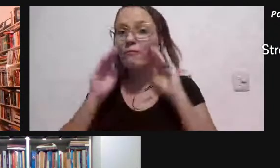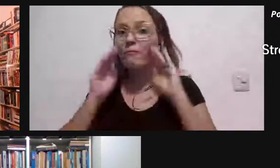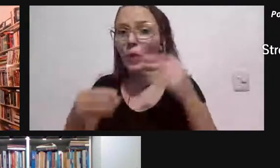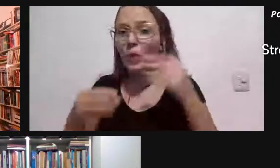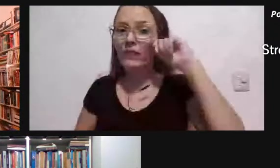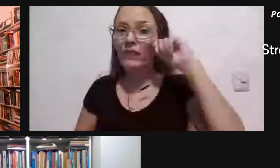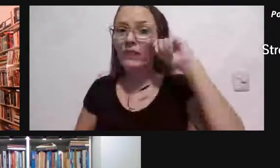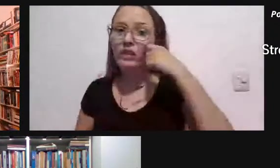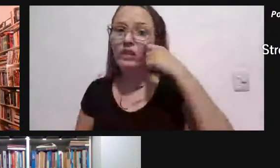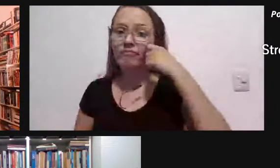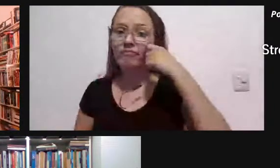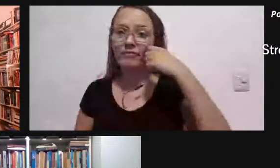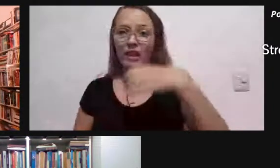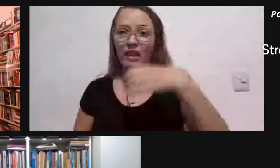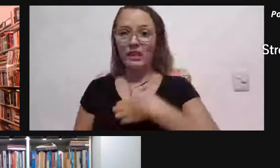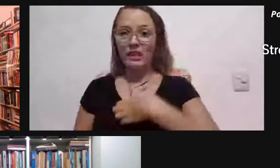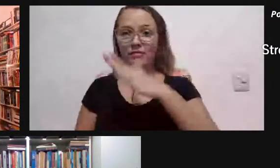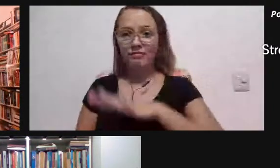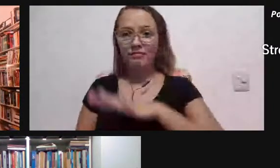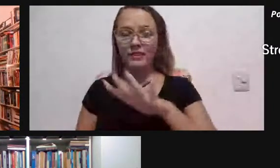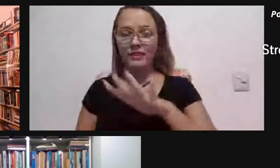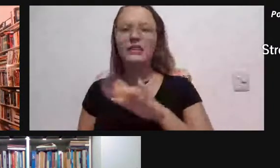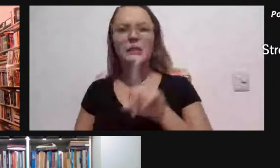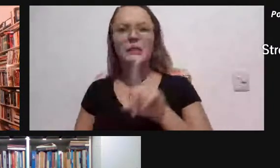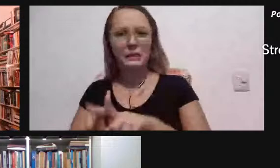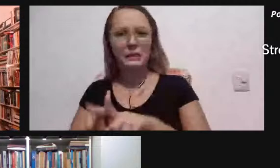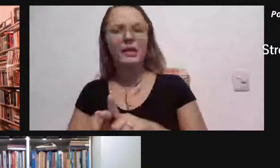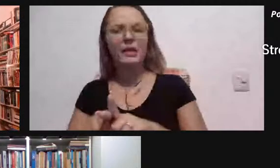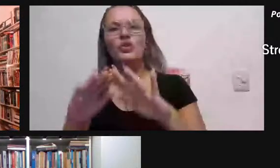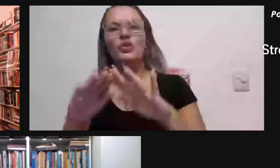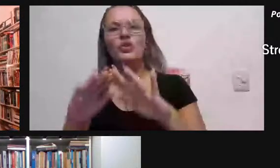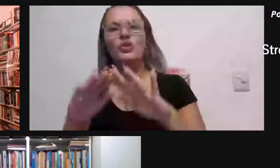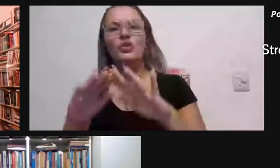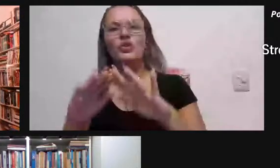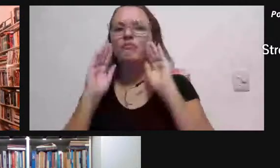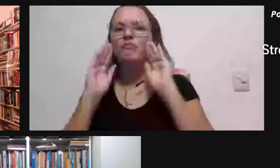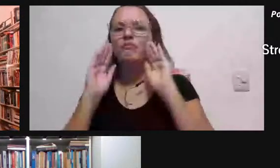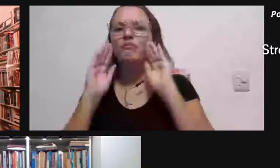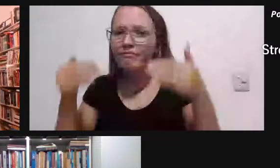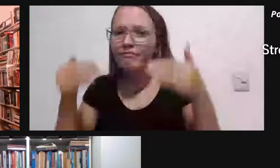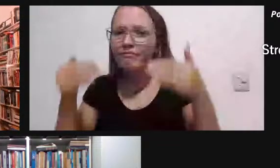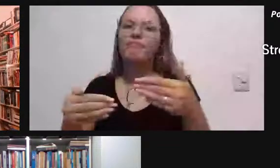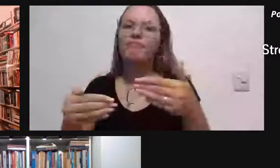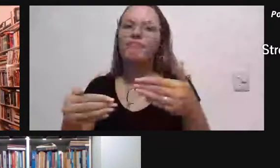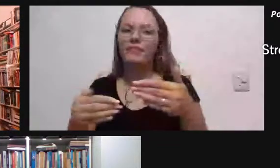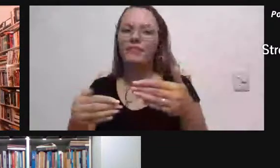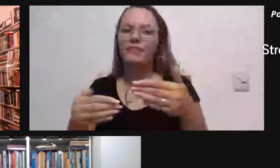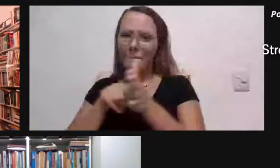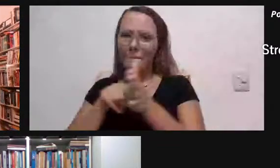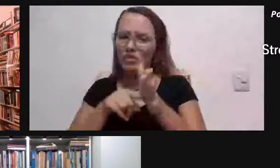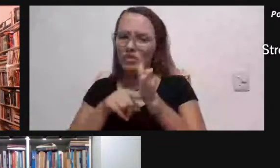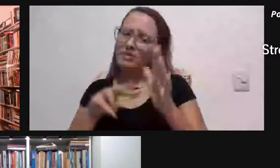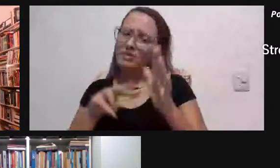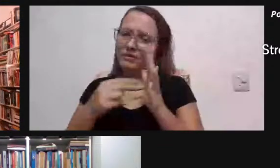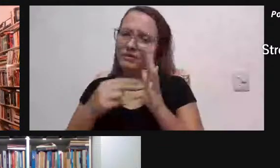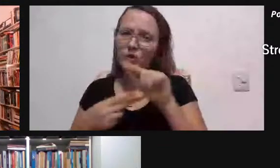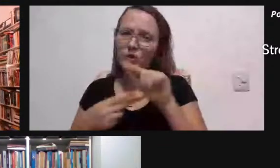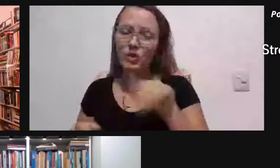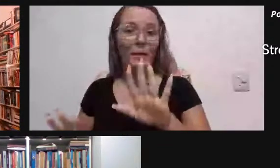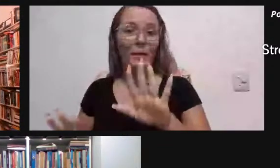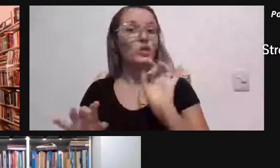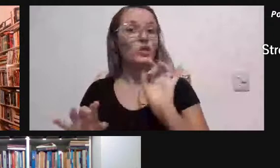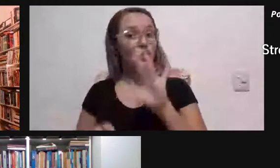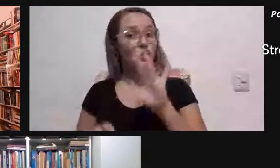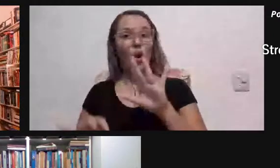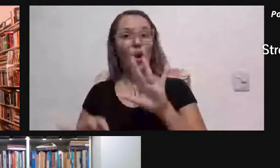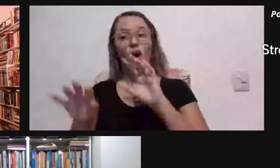pesquisa sobre isso, mas não necessariamente em história da educação. Não lembro, acho que o trabalho da amiga é de história da educação, agora estou na dúvida. Mas, enfim, acho que é